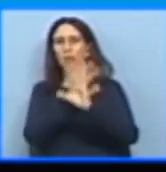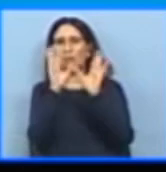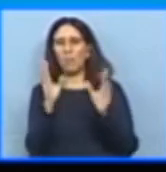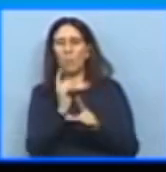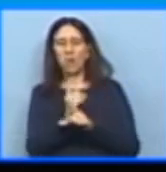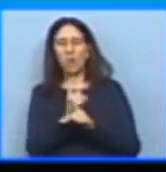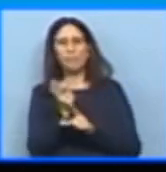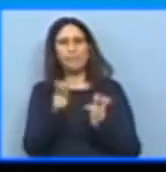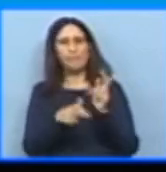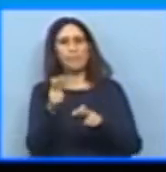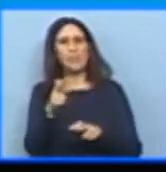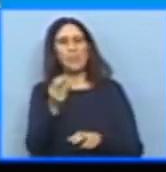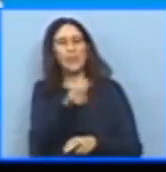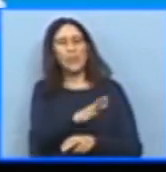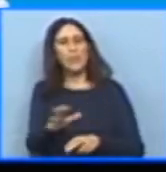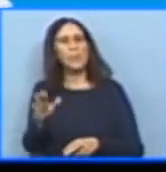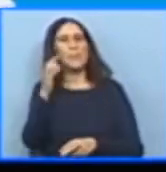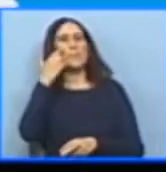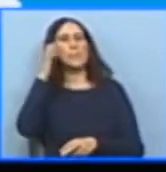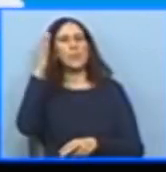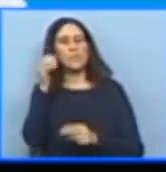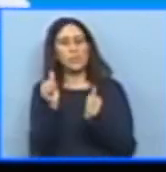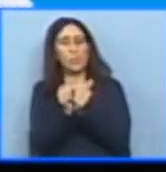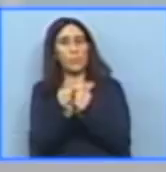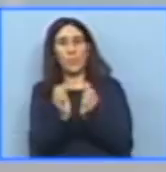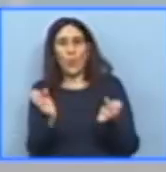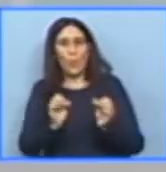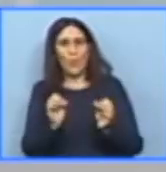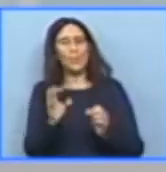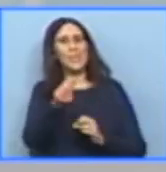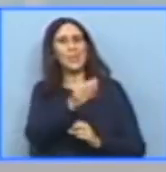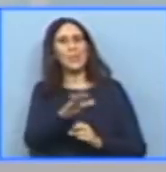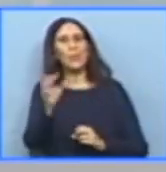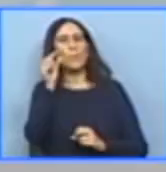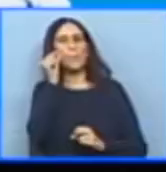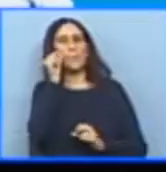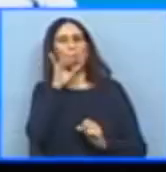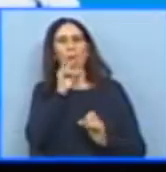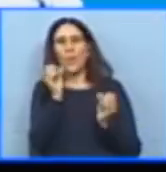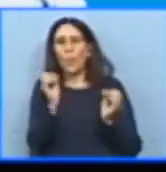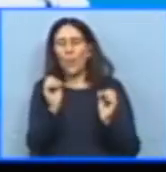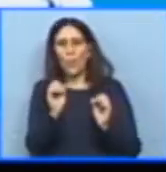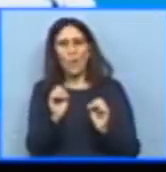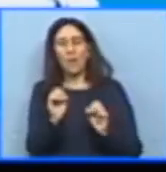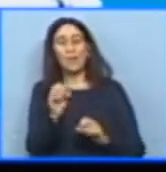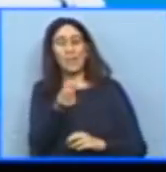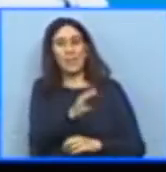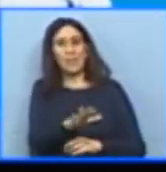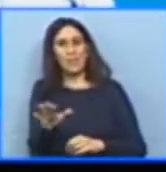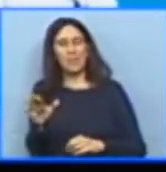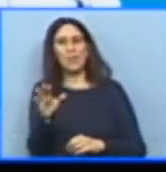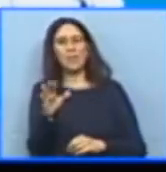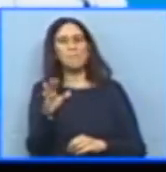desse nome das crianças migrantes não acompanhadas são crianças que não têm pai são crianças não têm mãe são crianças que não